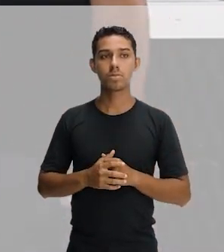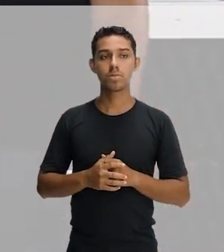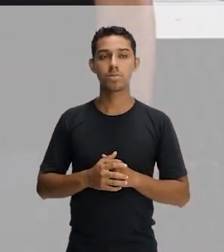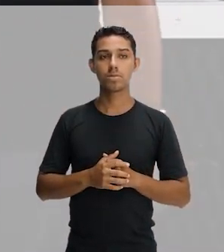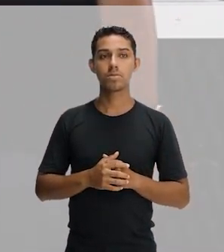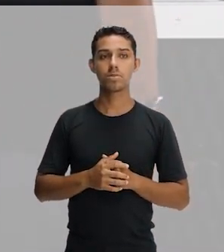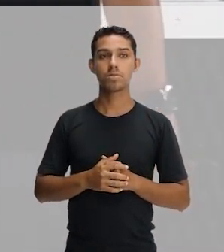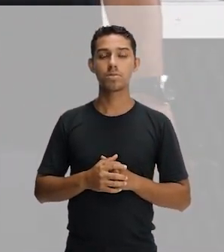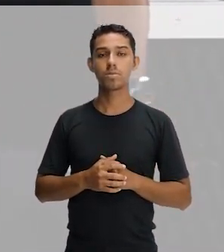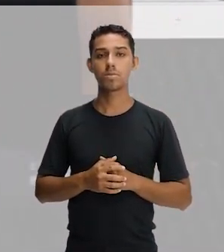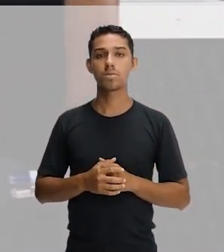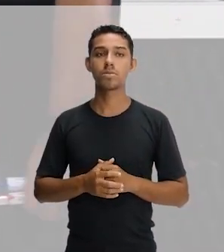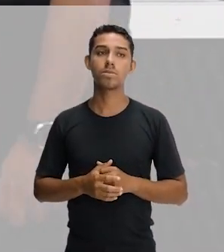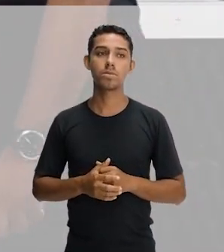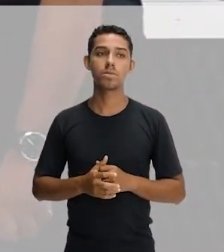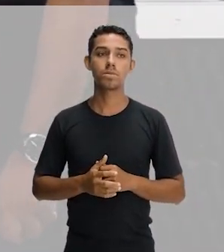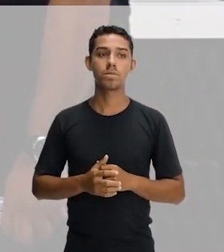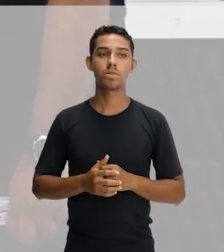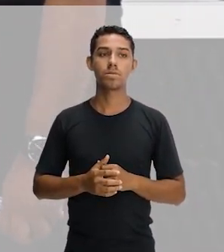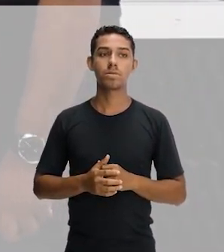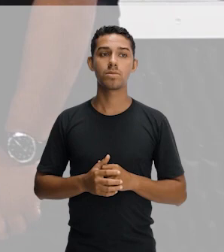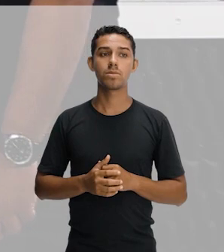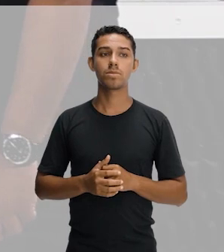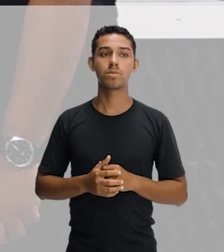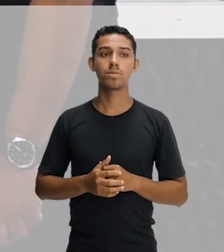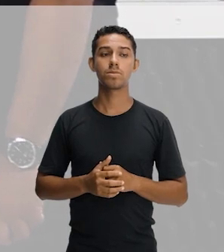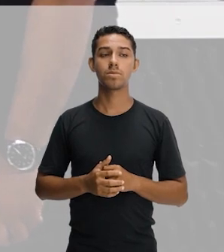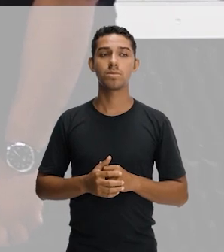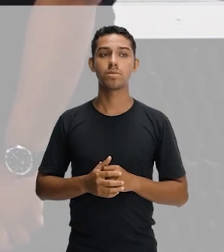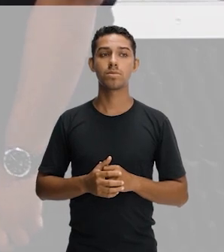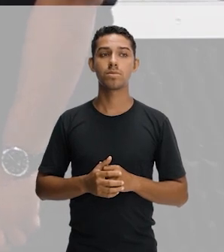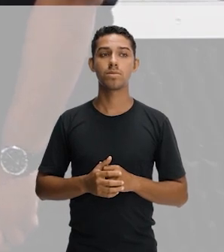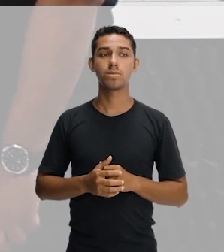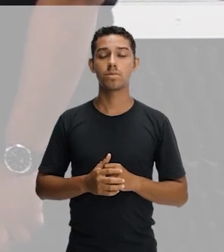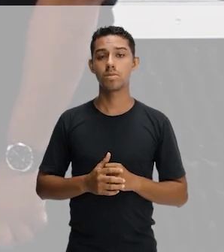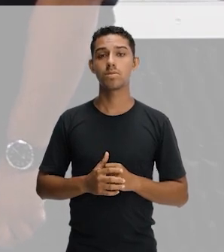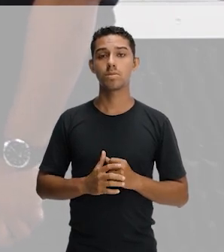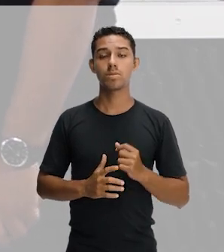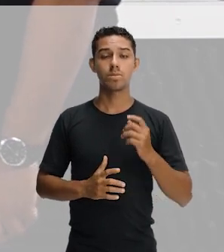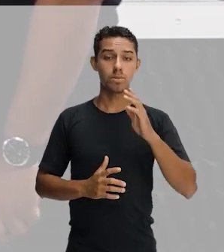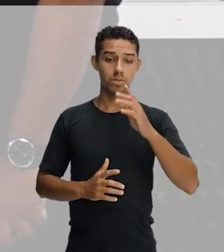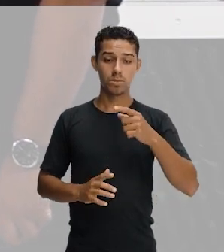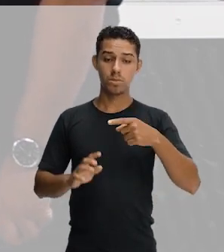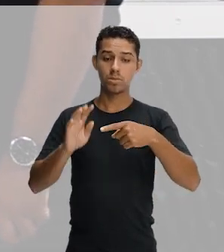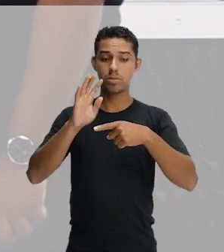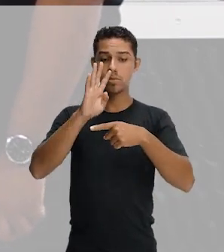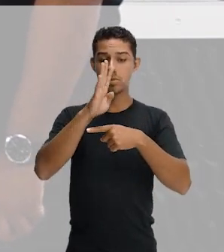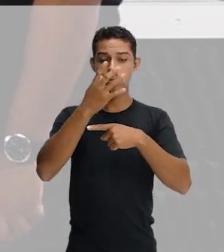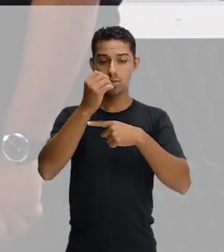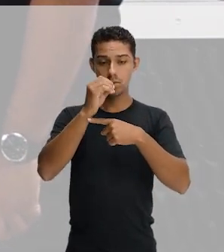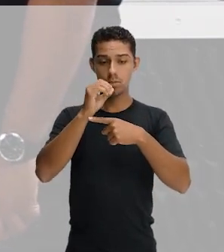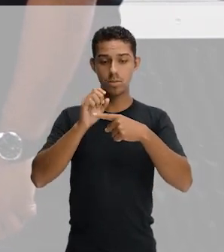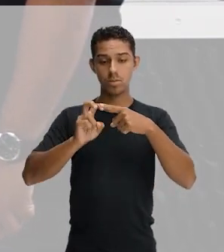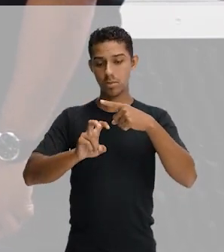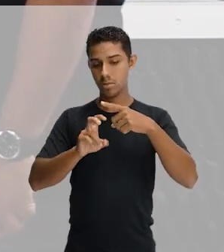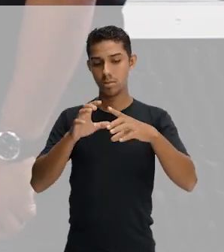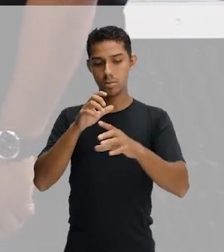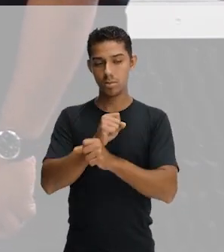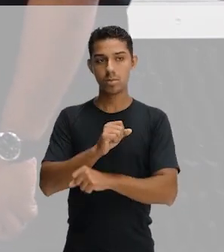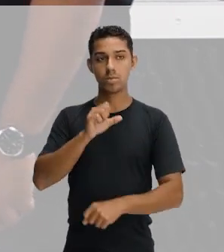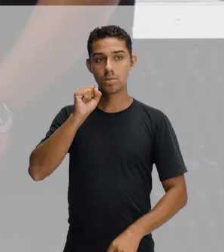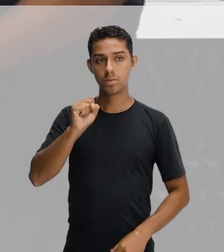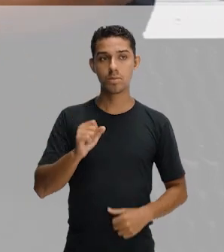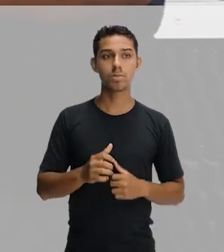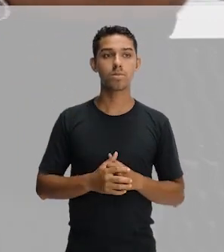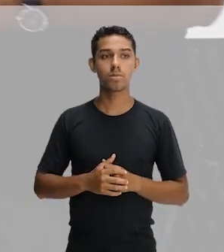fica 40, né? 40 dividido por 5 dá 8. Então dá 8, no caso aqui, a unidade é